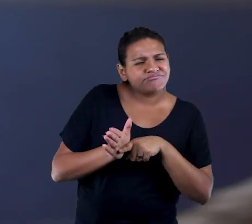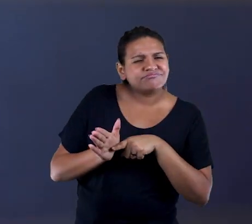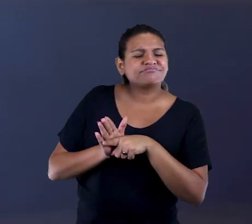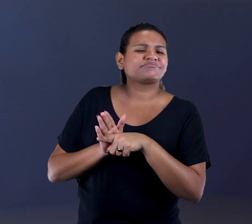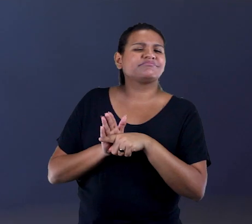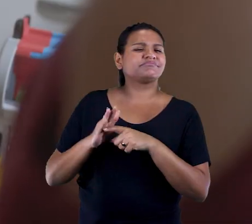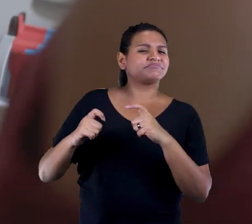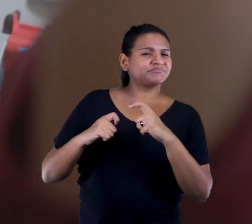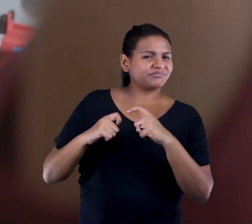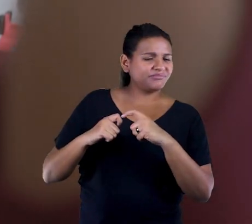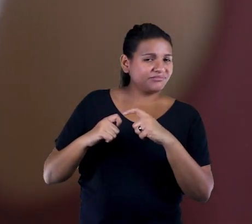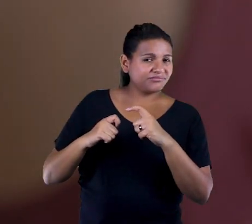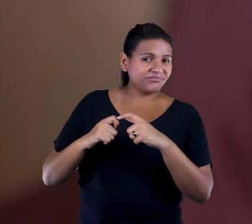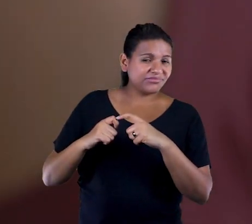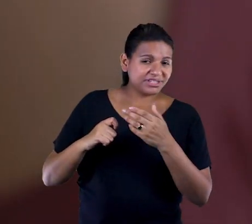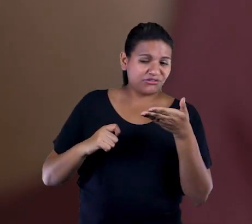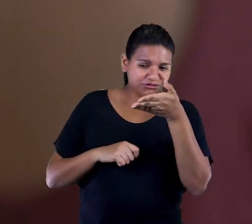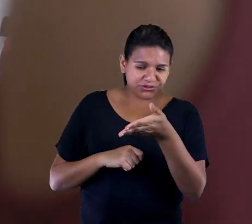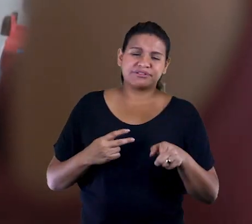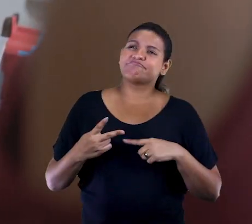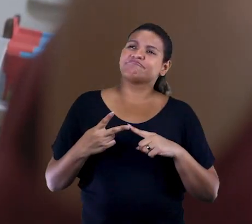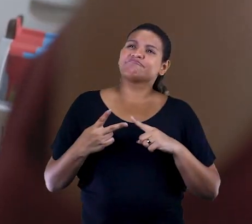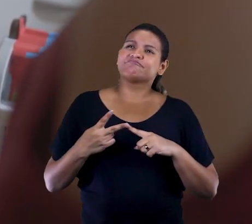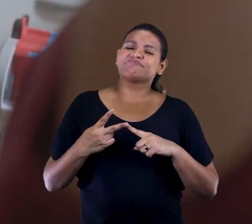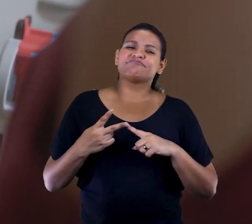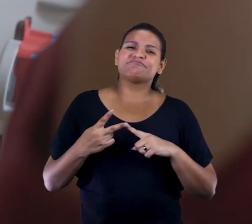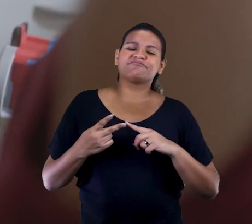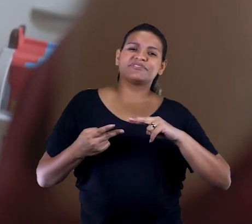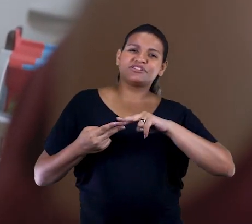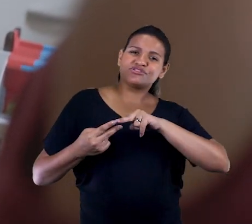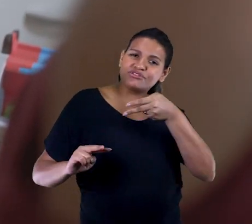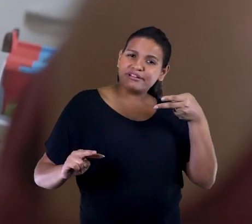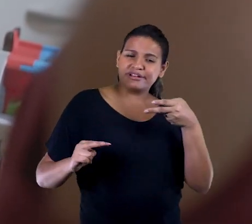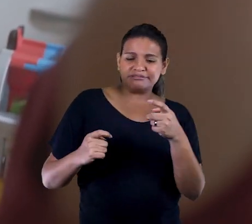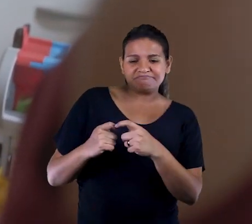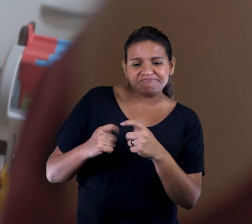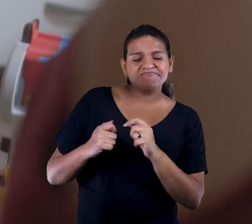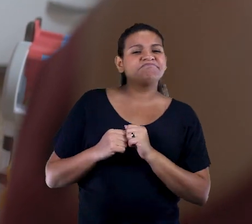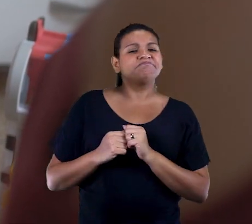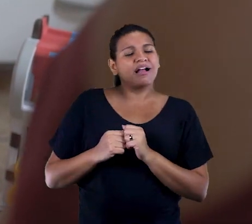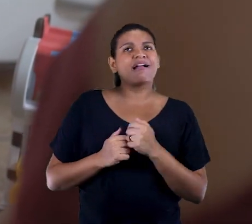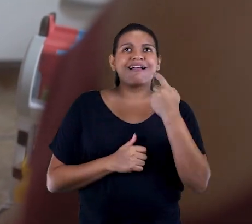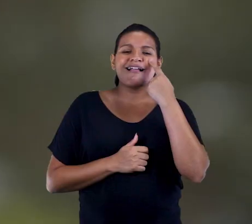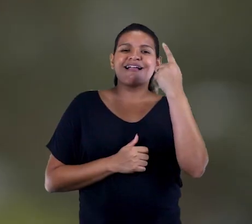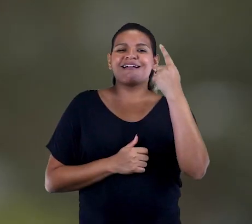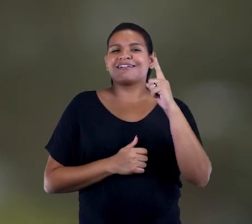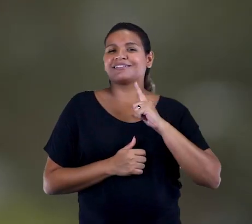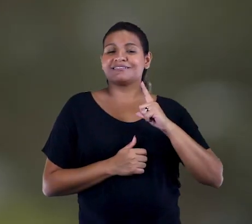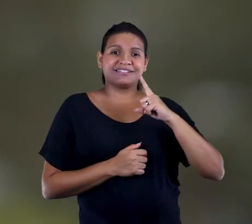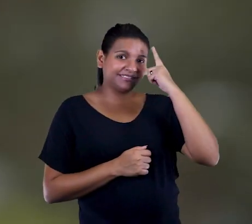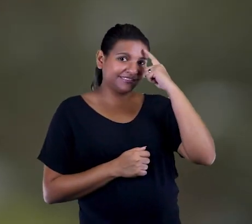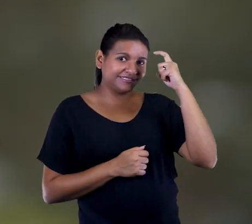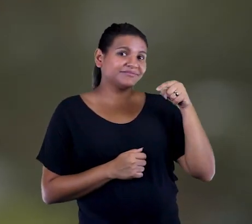algumas visitas pediátricas, geneticista, descobrimos que seria bacana um cachorro. Foi aí